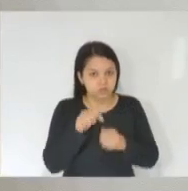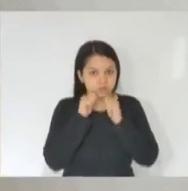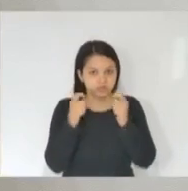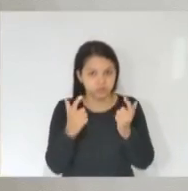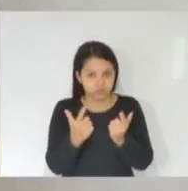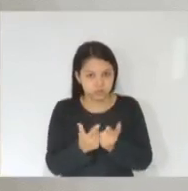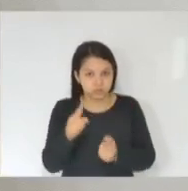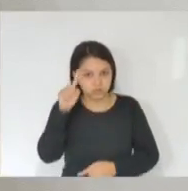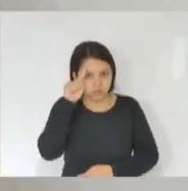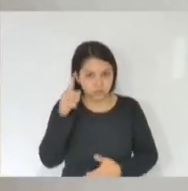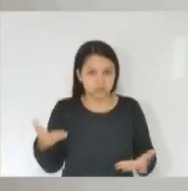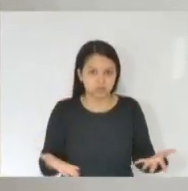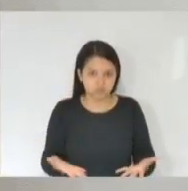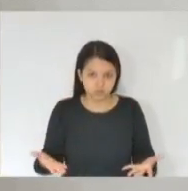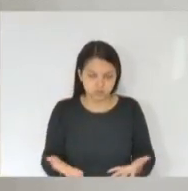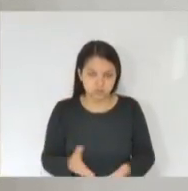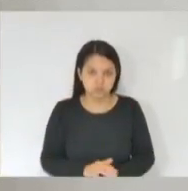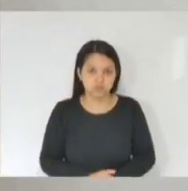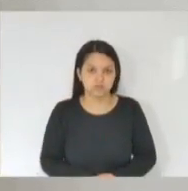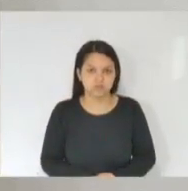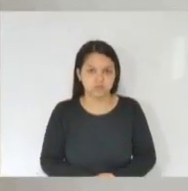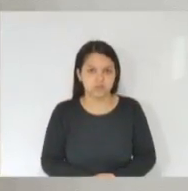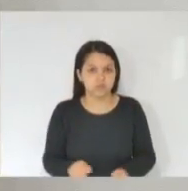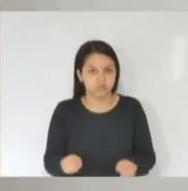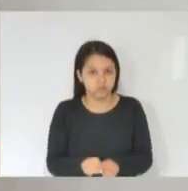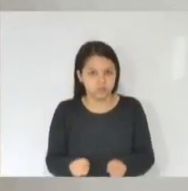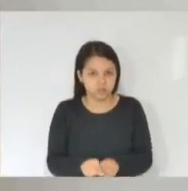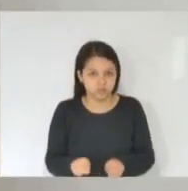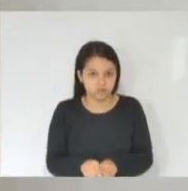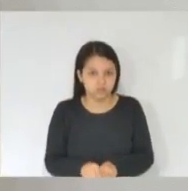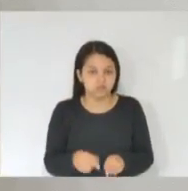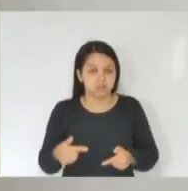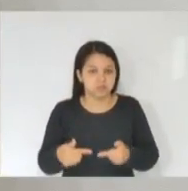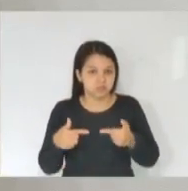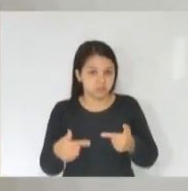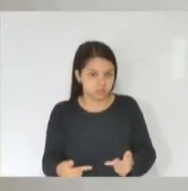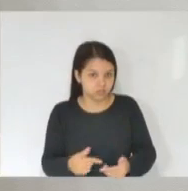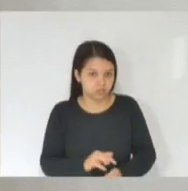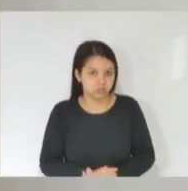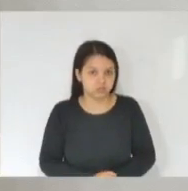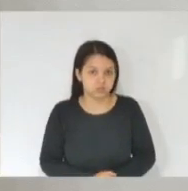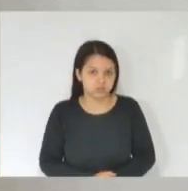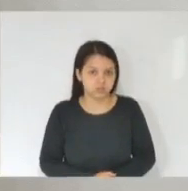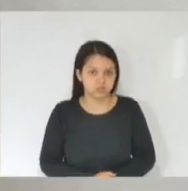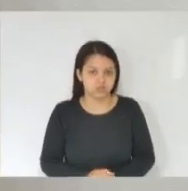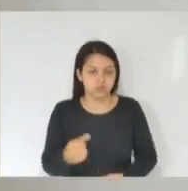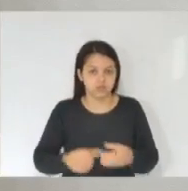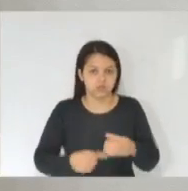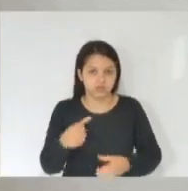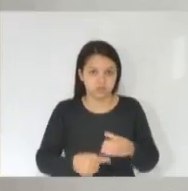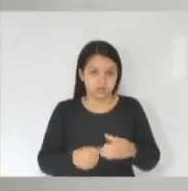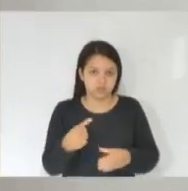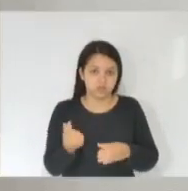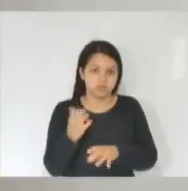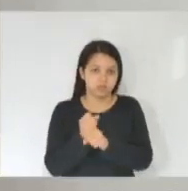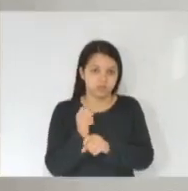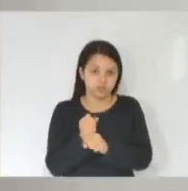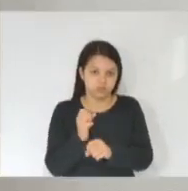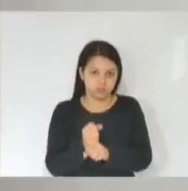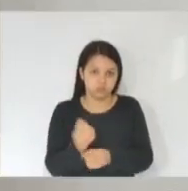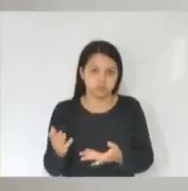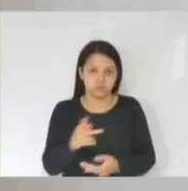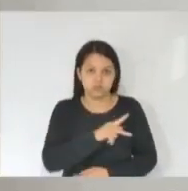hoje e também a iniciativa da Comissão de Finanças, através do nosso